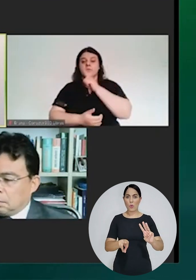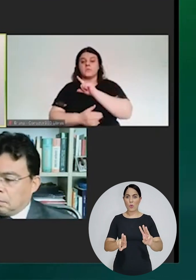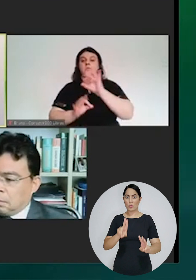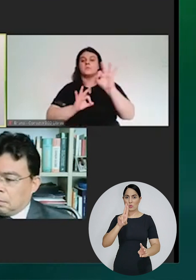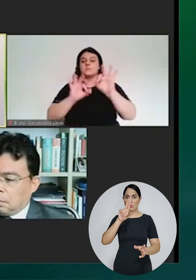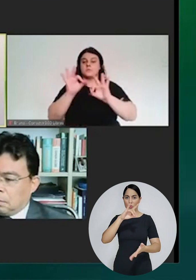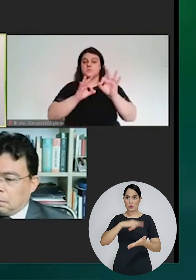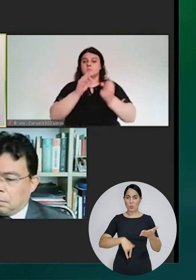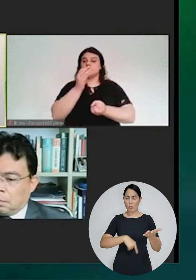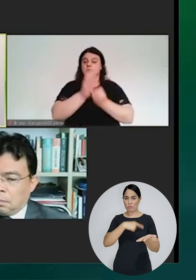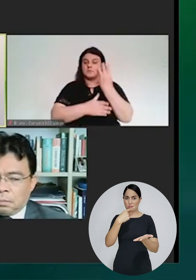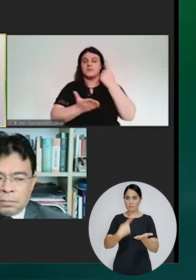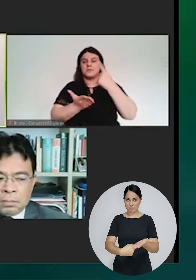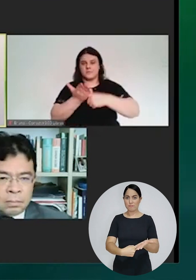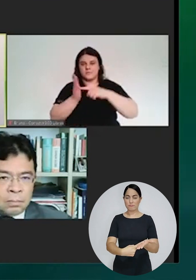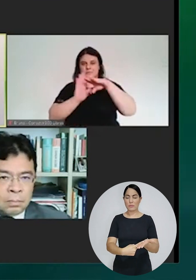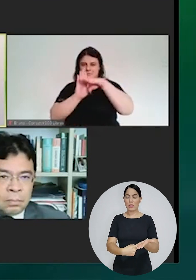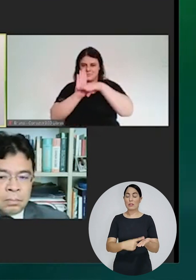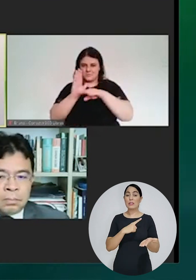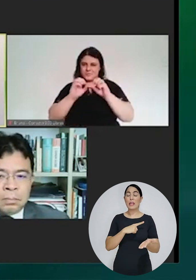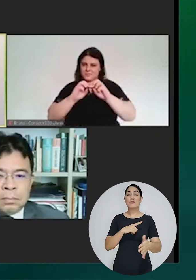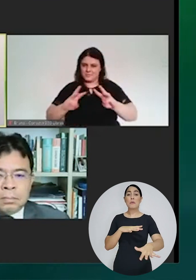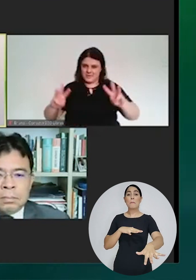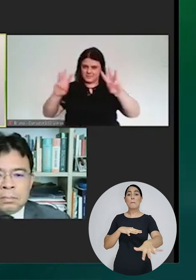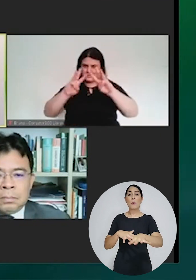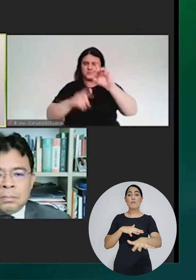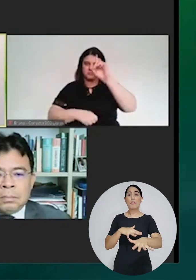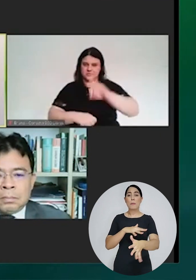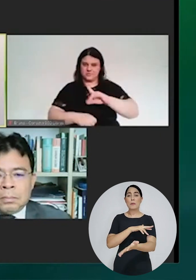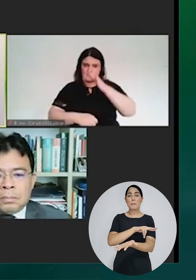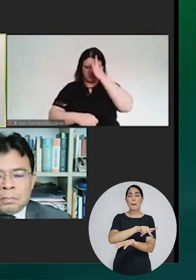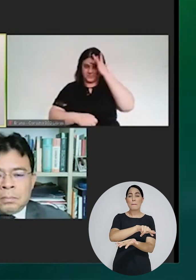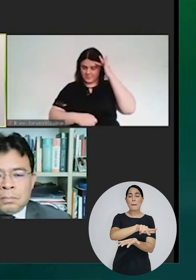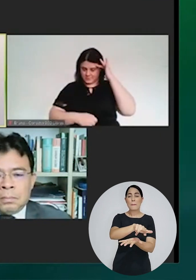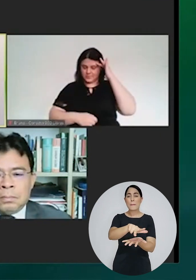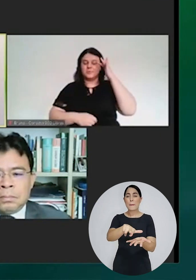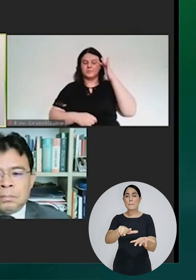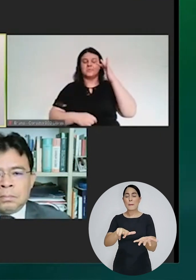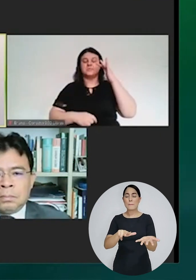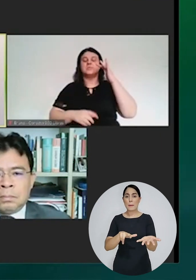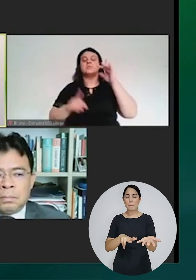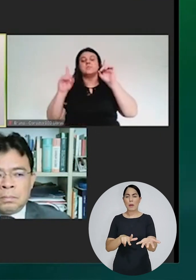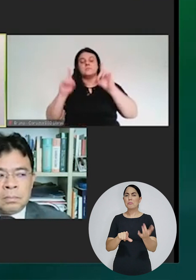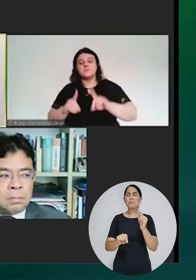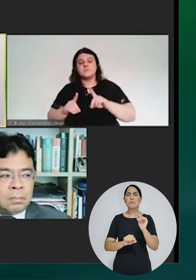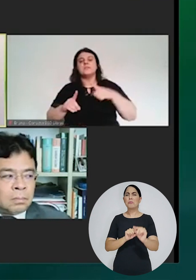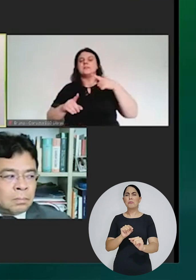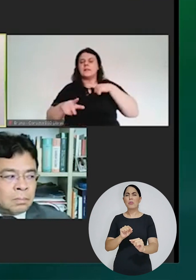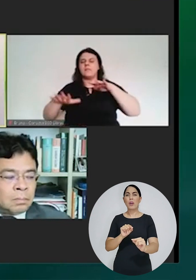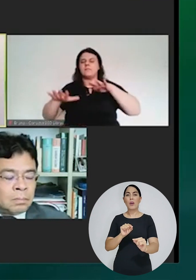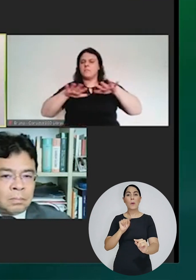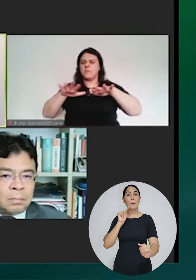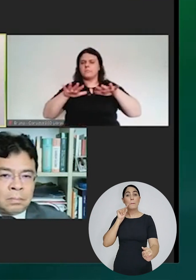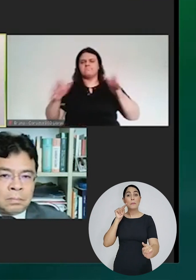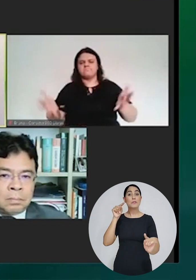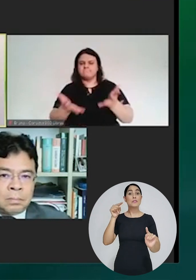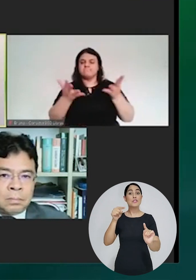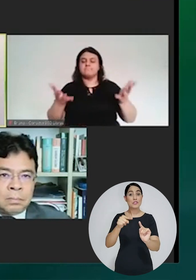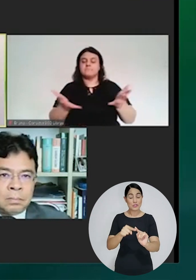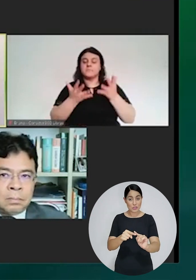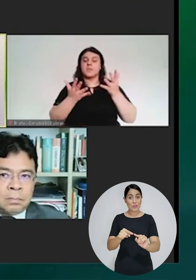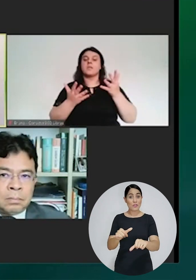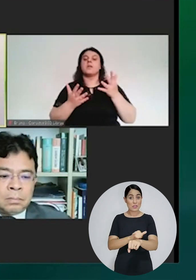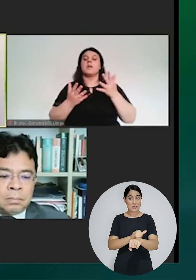da Convenção da ONU sobre os direitos das pessoas com deficiência, que a Estela falou, toda essa mobilização, ela passa